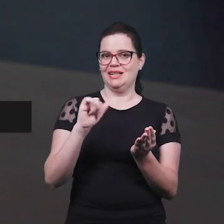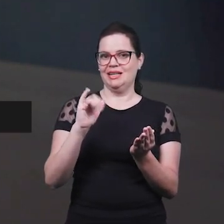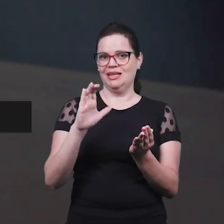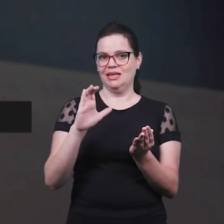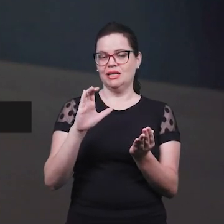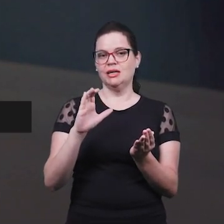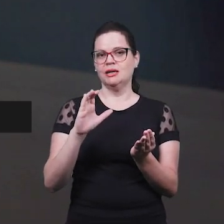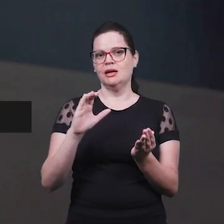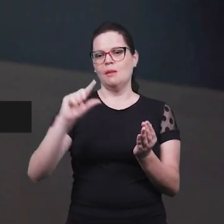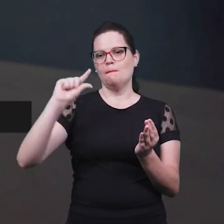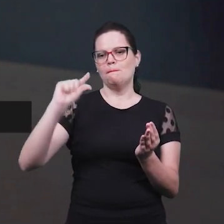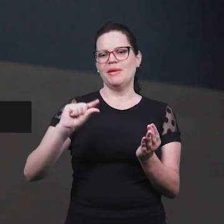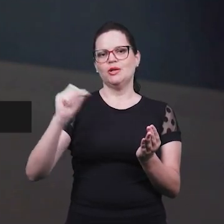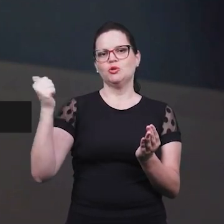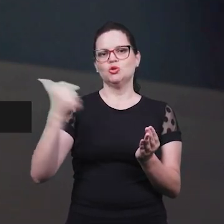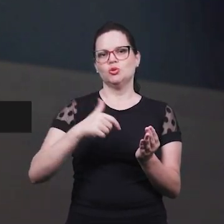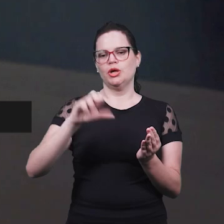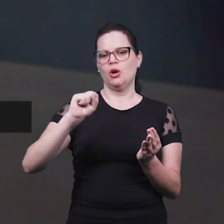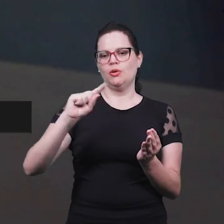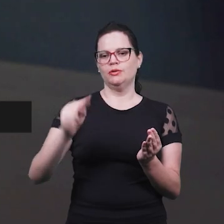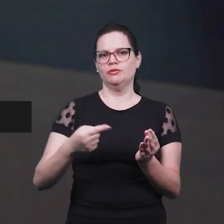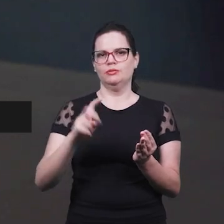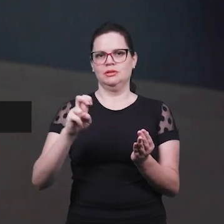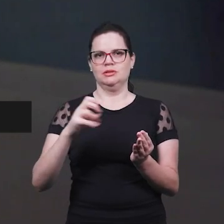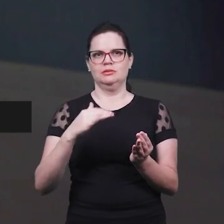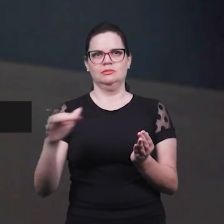Selic acima de 8,5%, qualquer outro